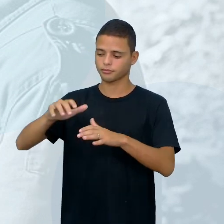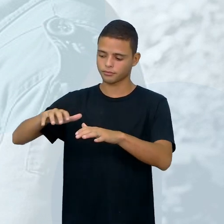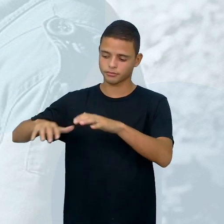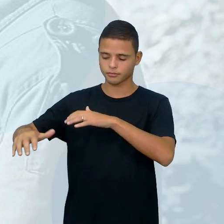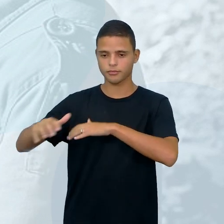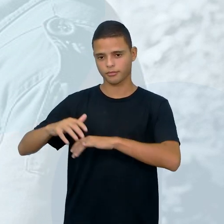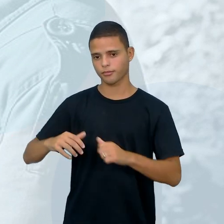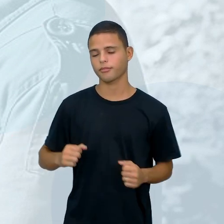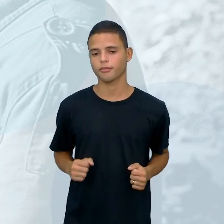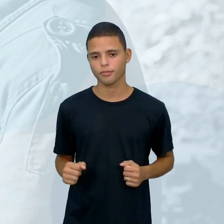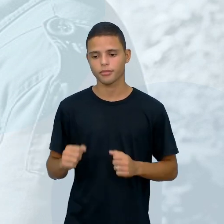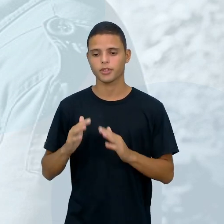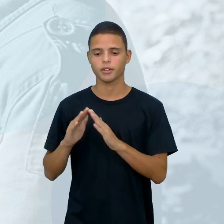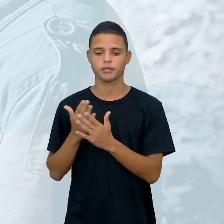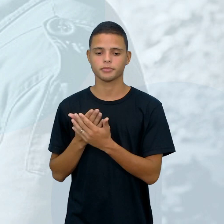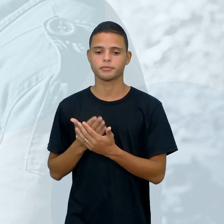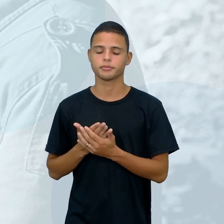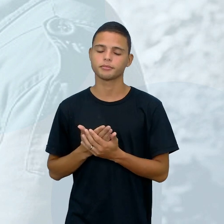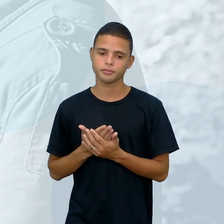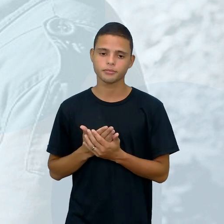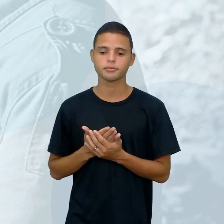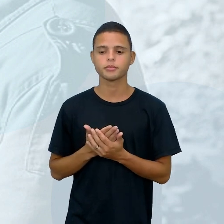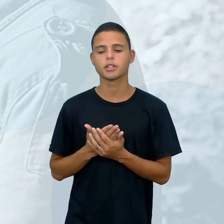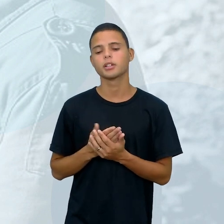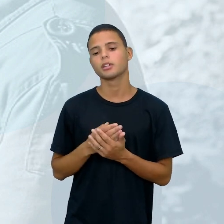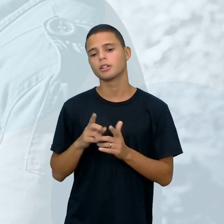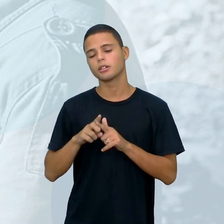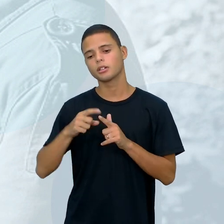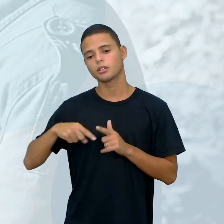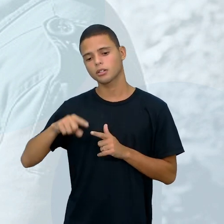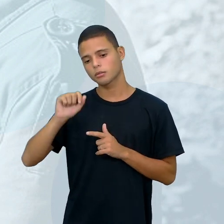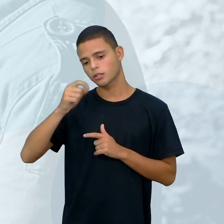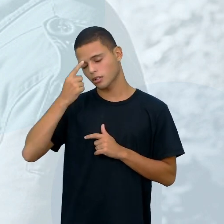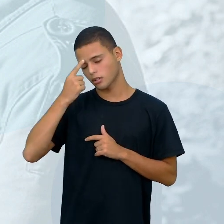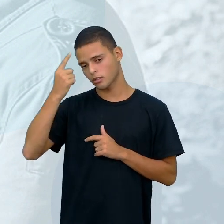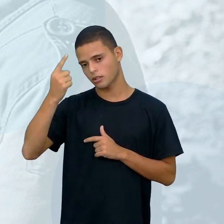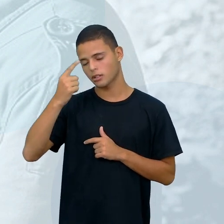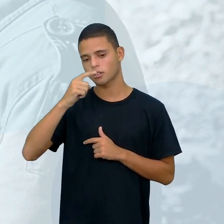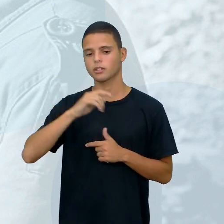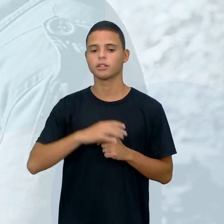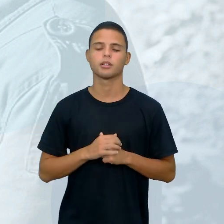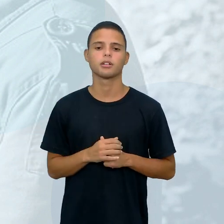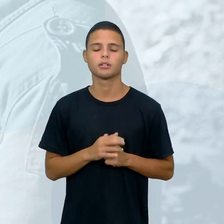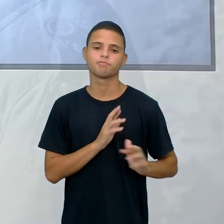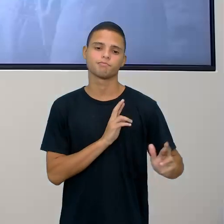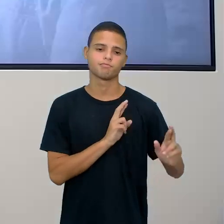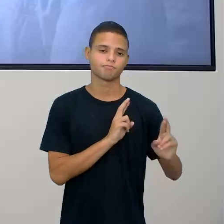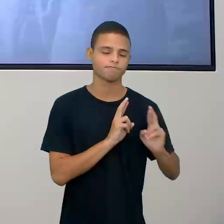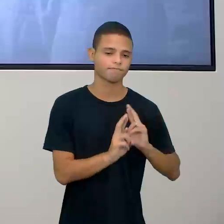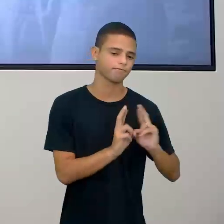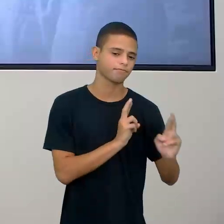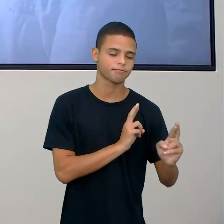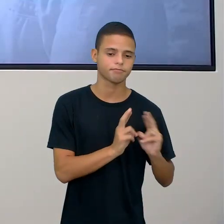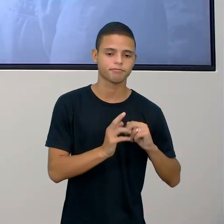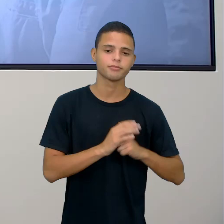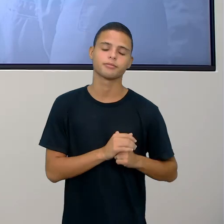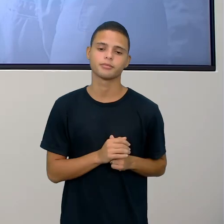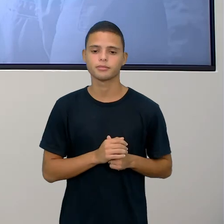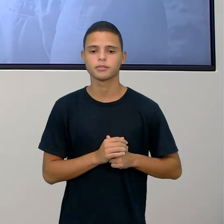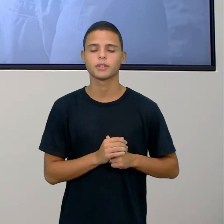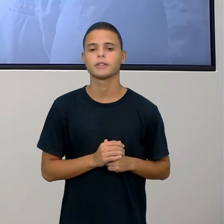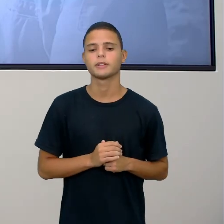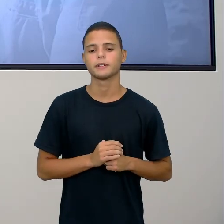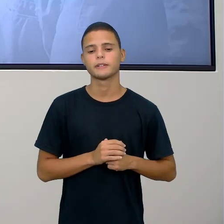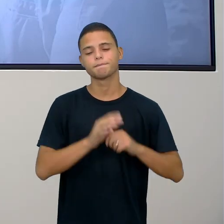mais precisamente, né? A mesma coisa a gente pode pensar também com relação com essa